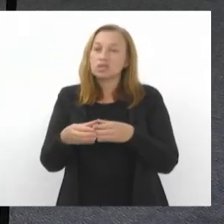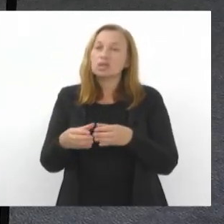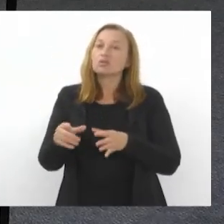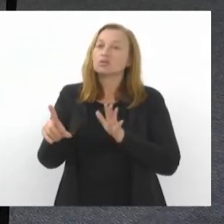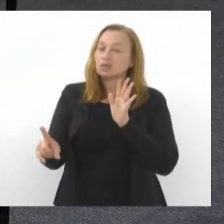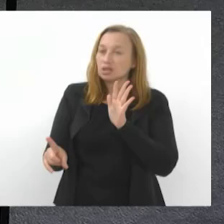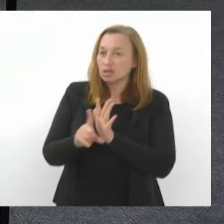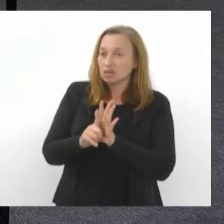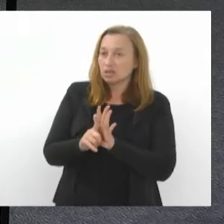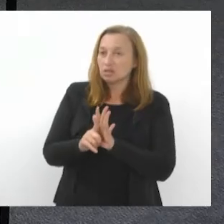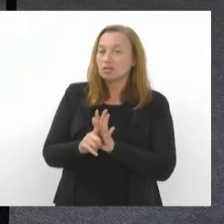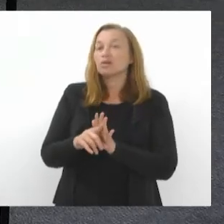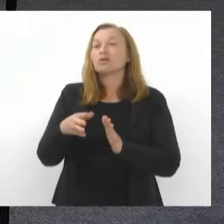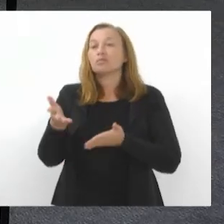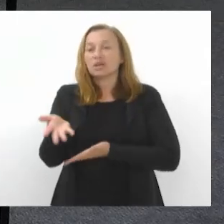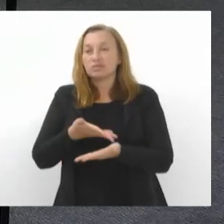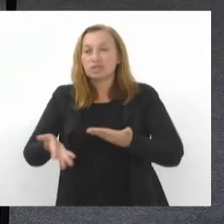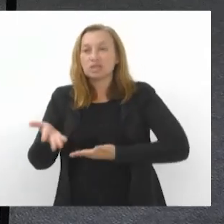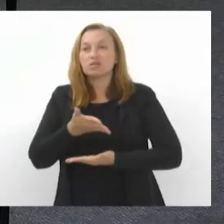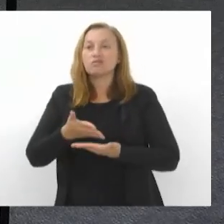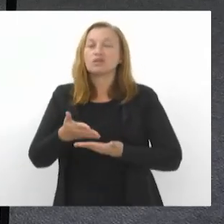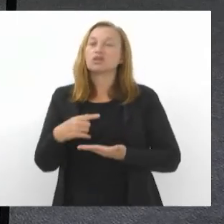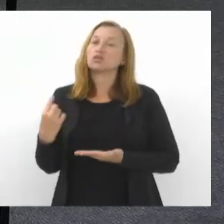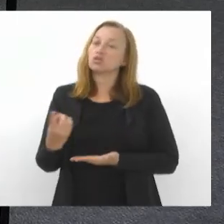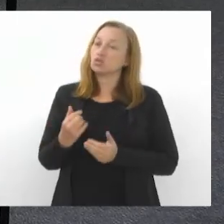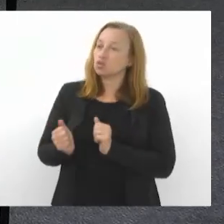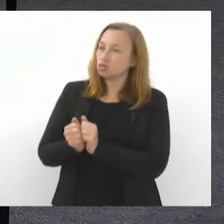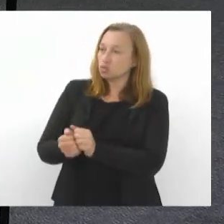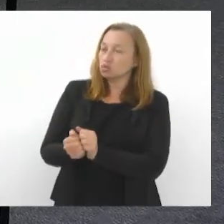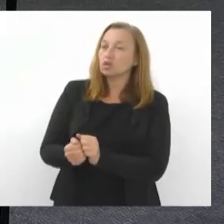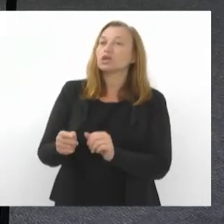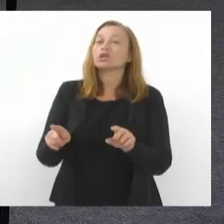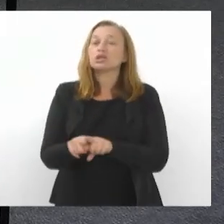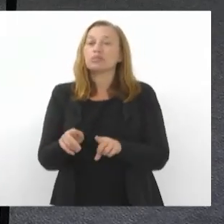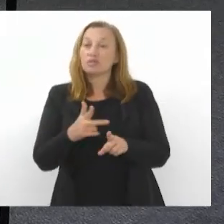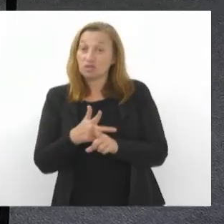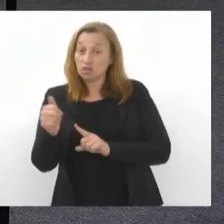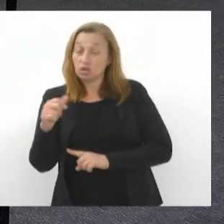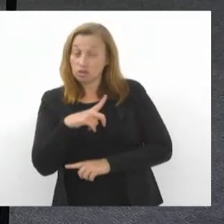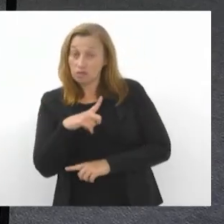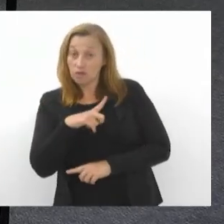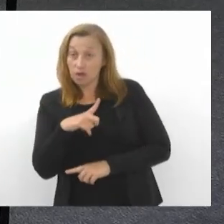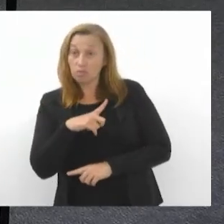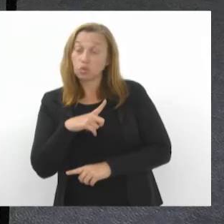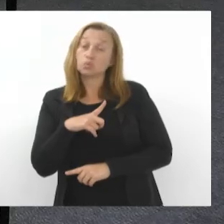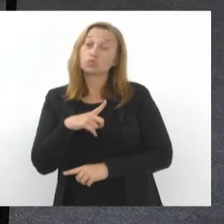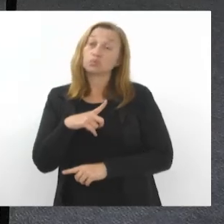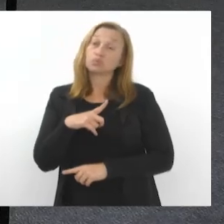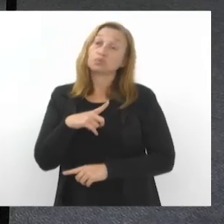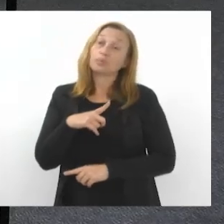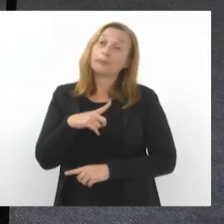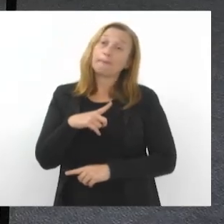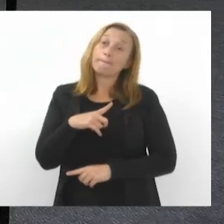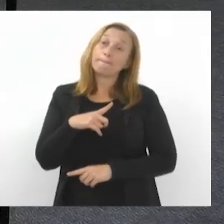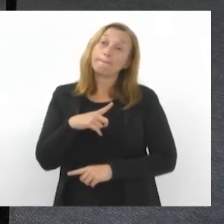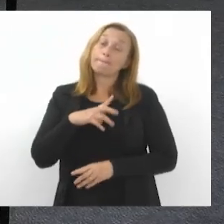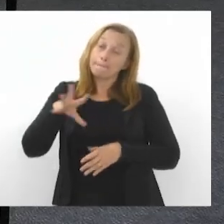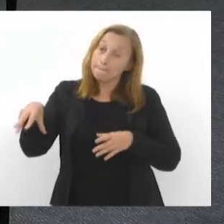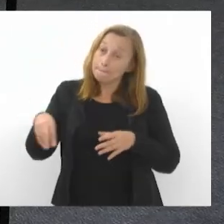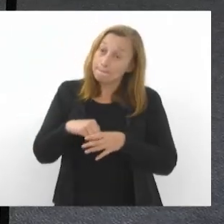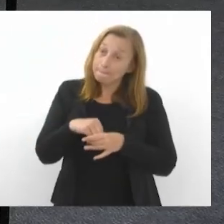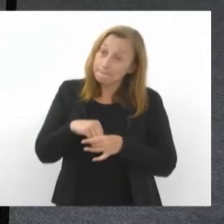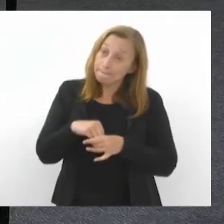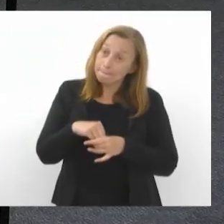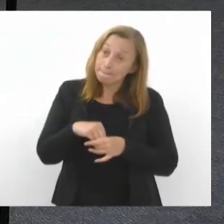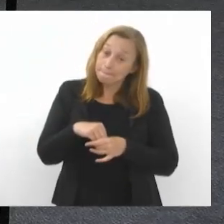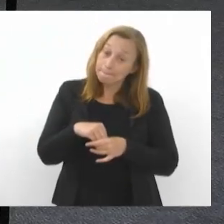nós dois participamos, e destaco que tivemos uma vitória, que foi conseguir incluir entre